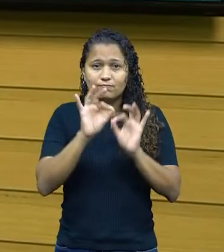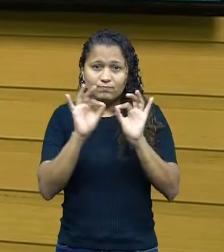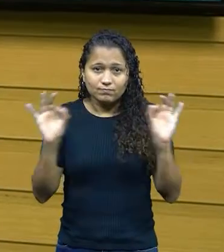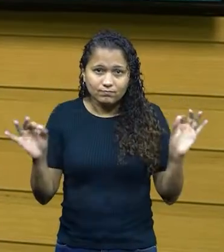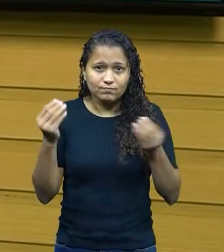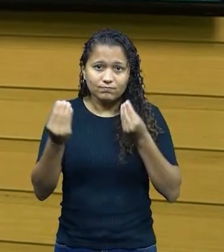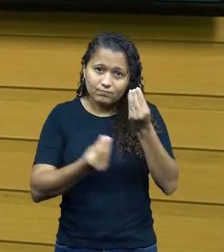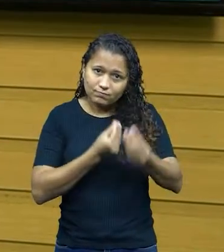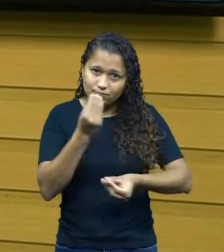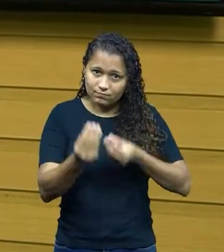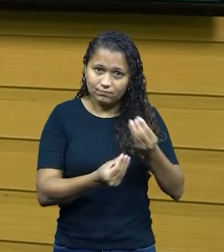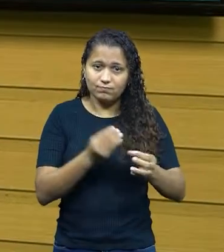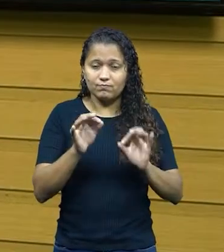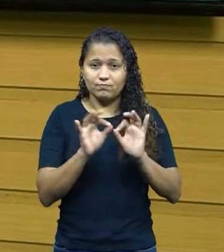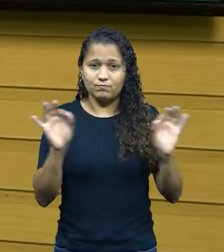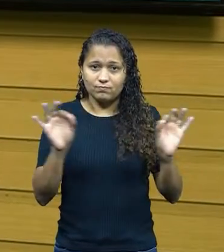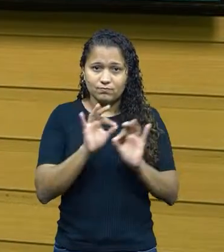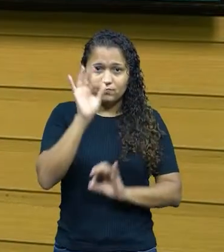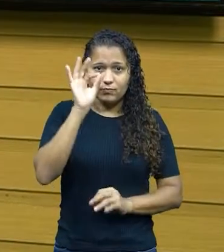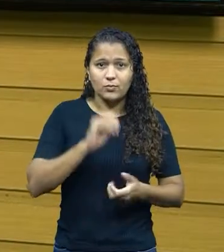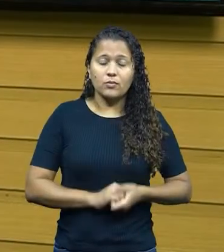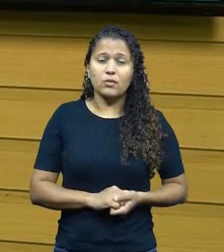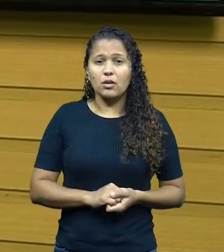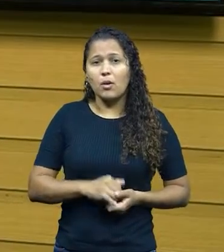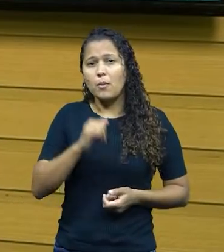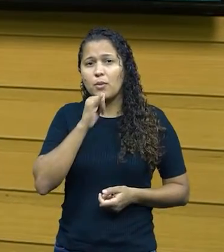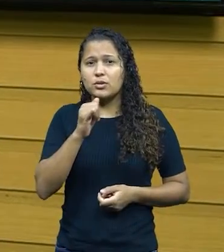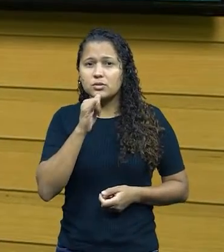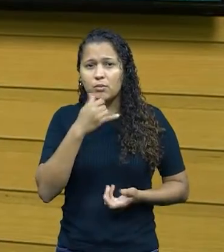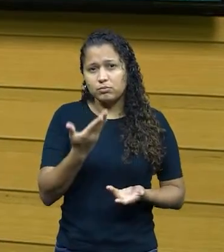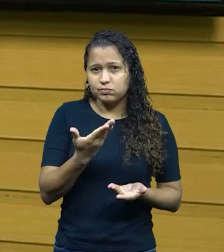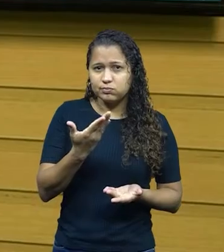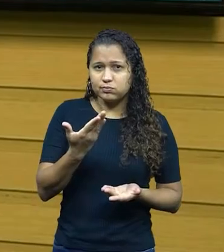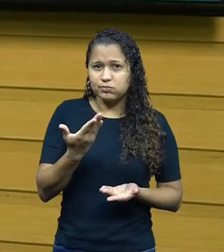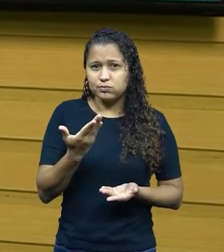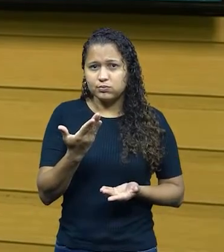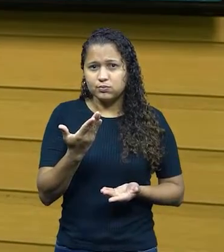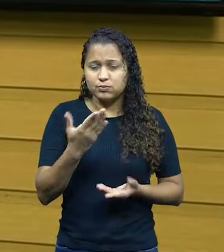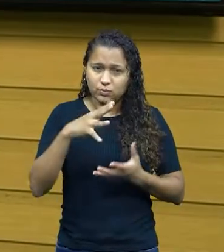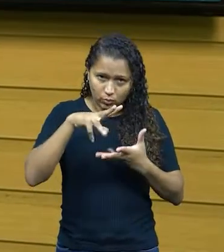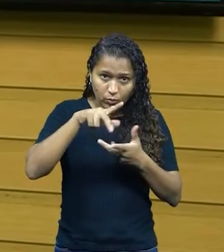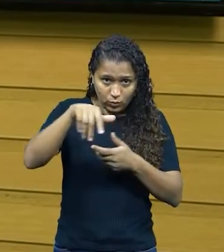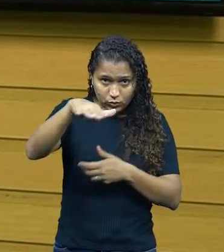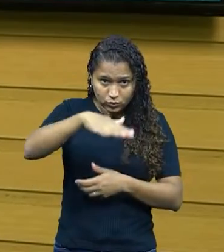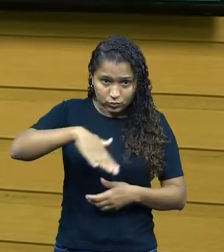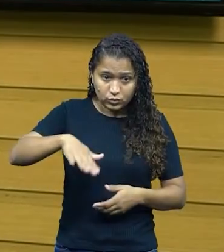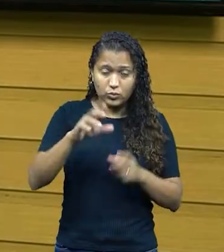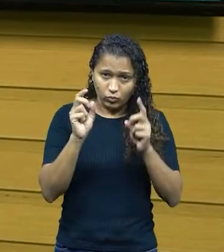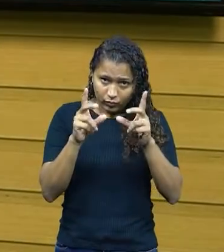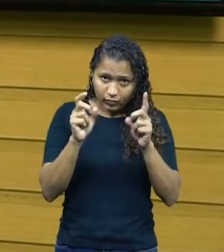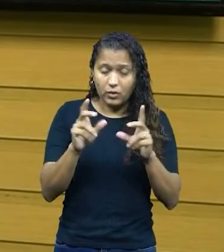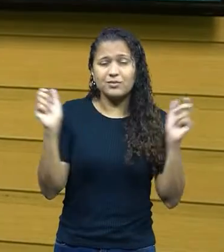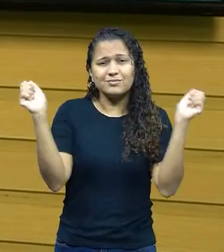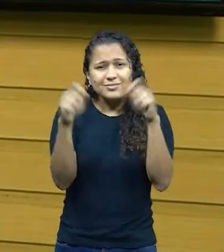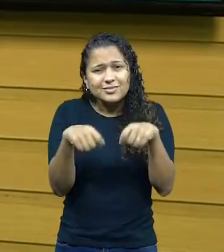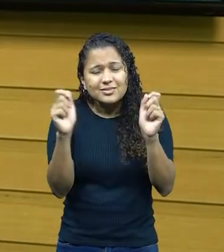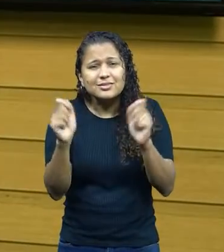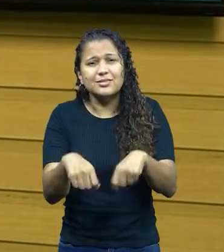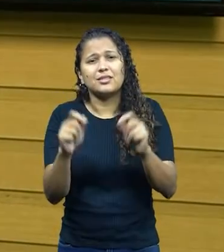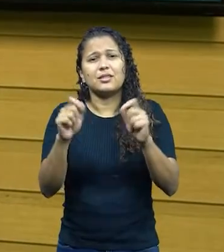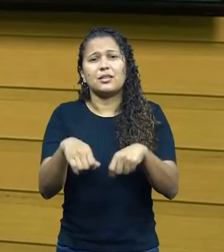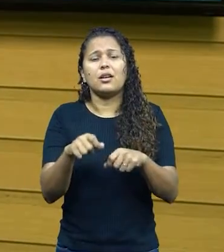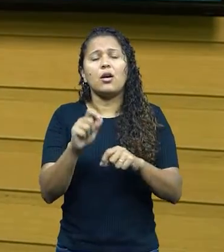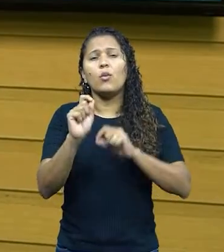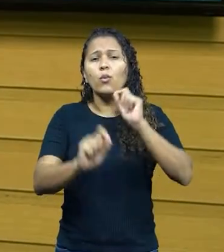as unidades, as medidas, para que no comércio internacional, no comércio, nós pudéssemos